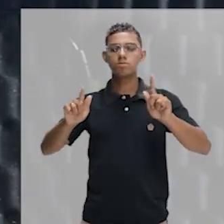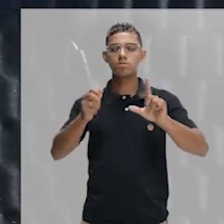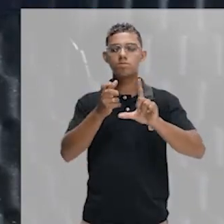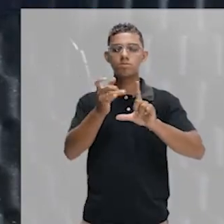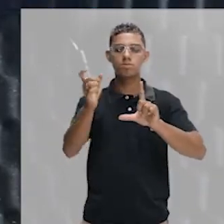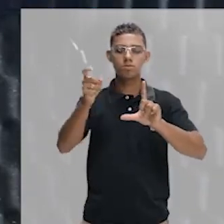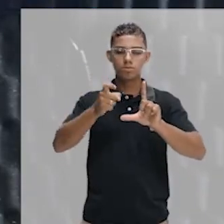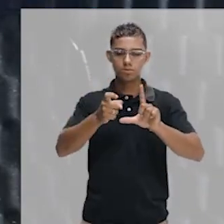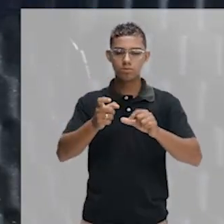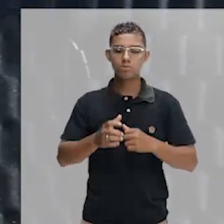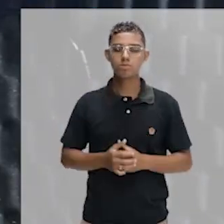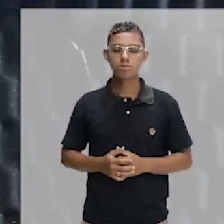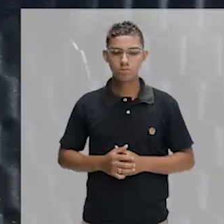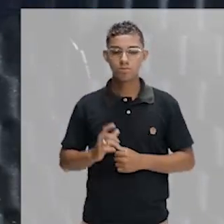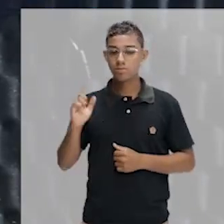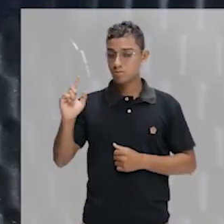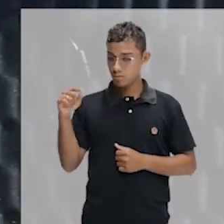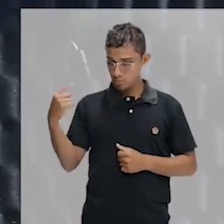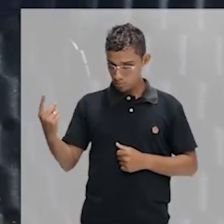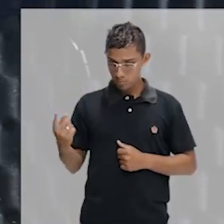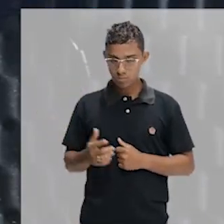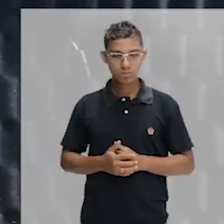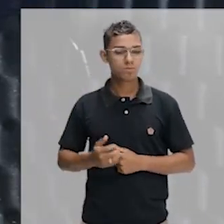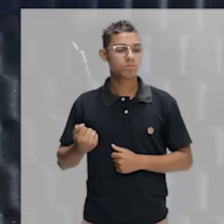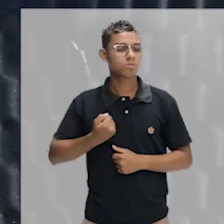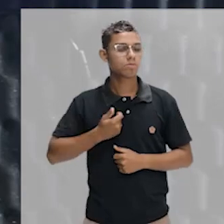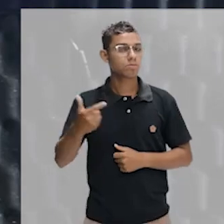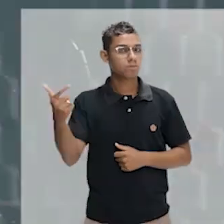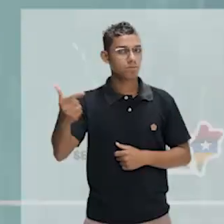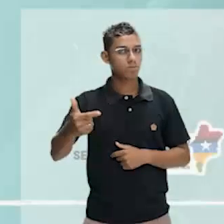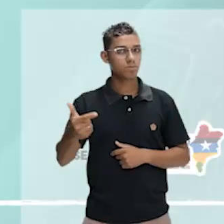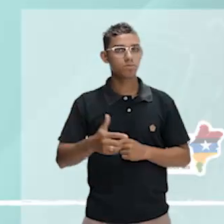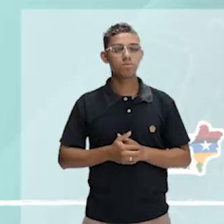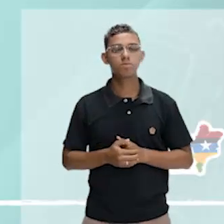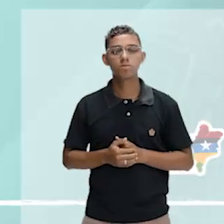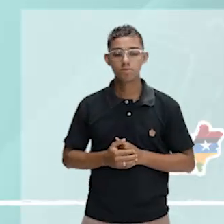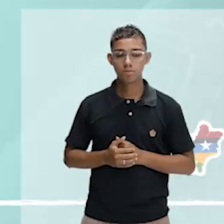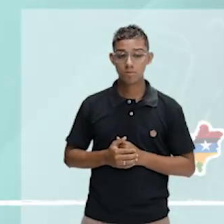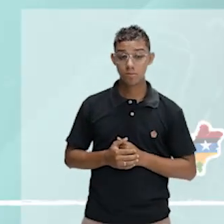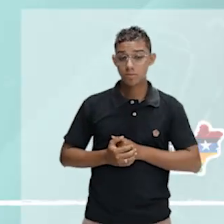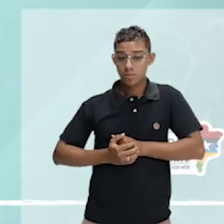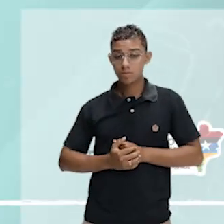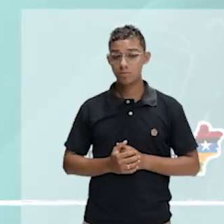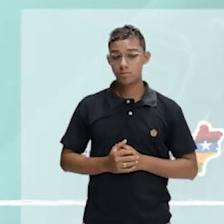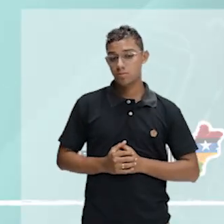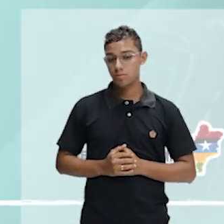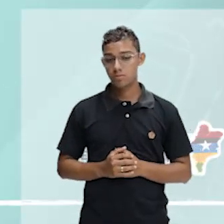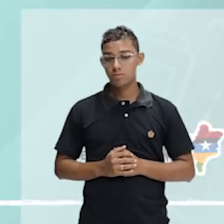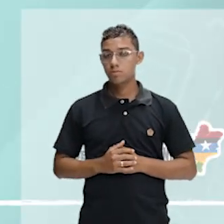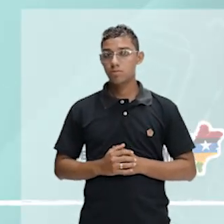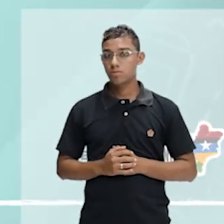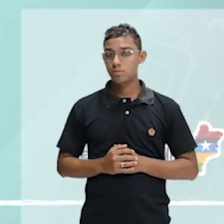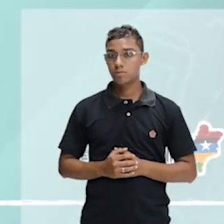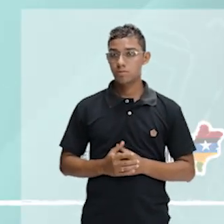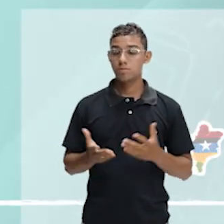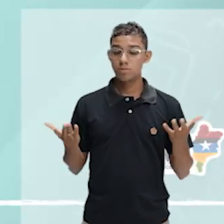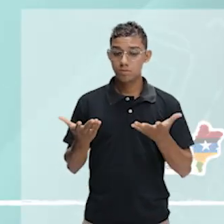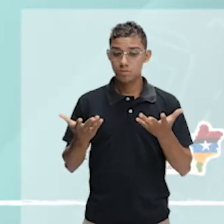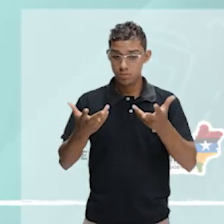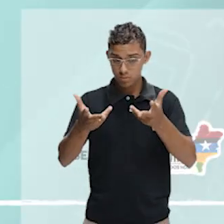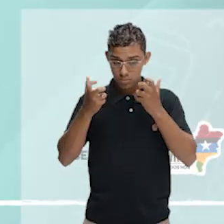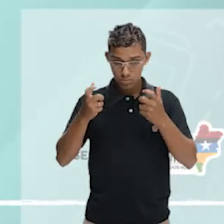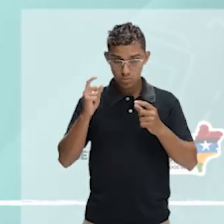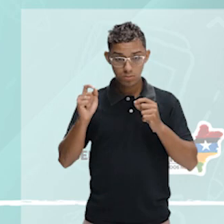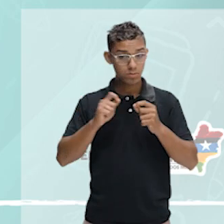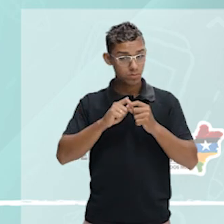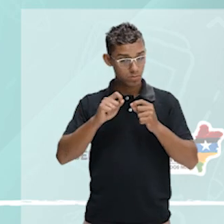bom vamos passar para o próximo olha só a questão de número 2 agora perceba a atenção